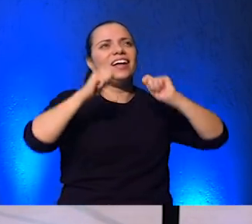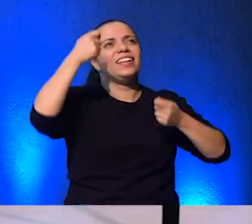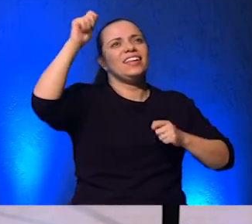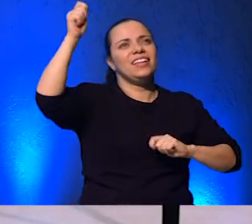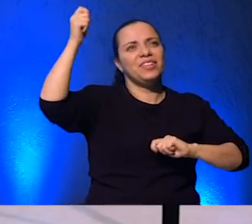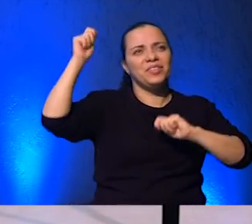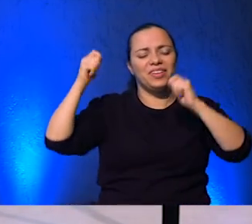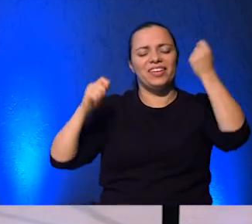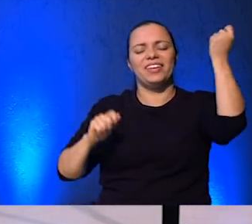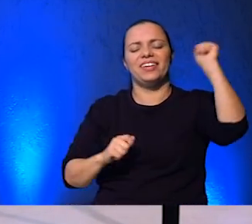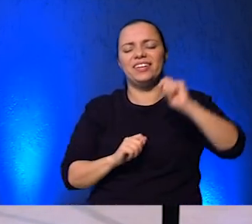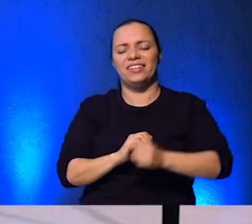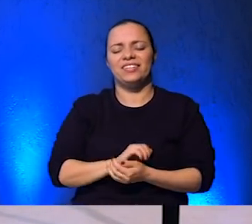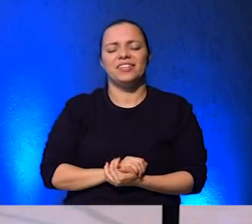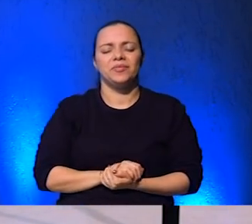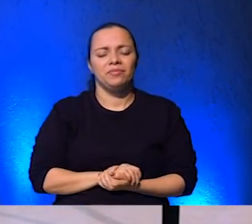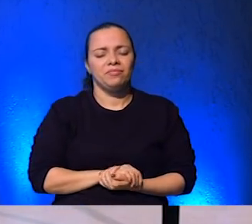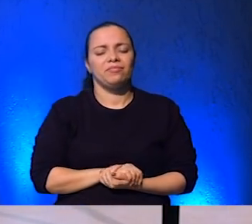aí